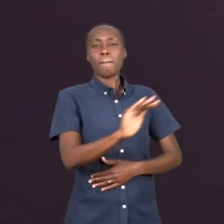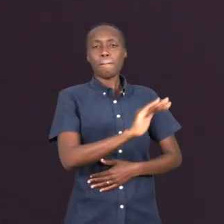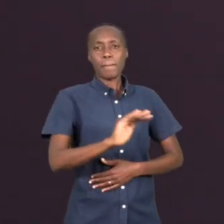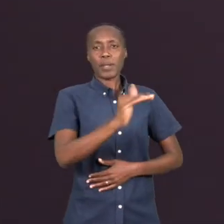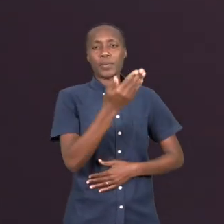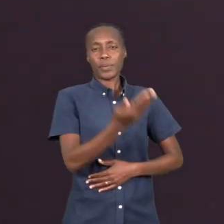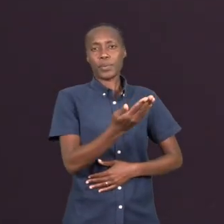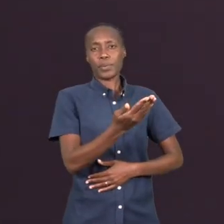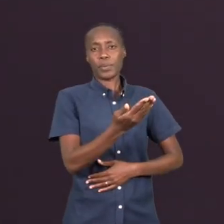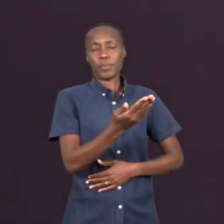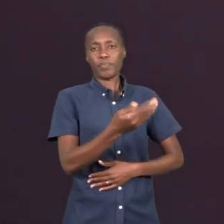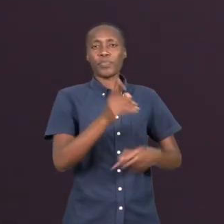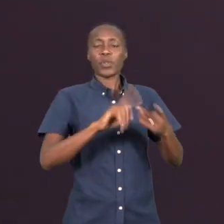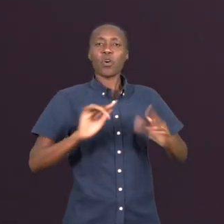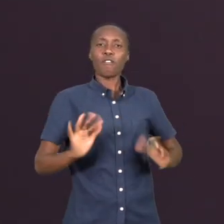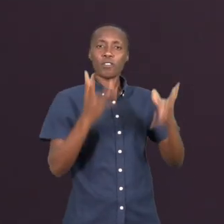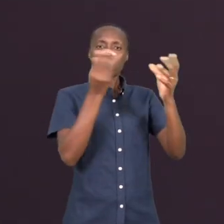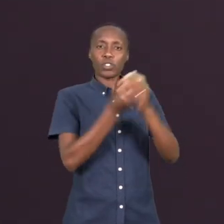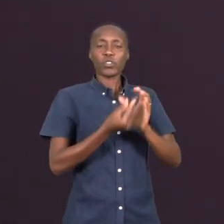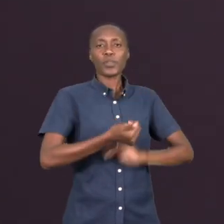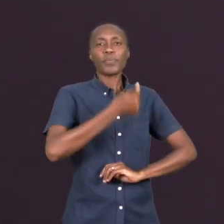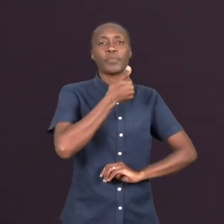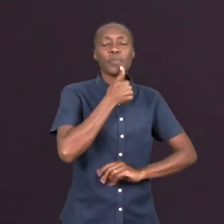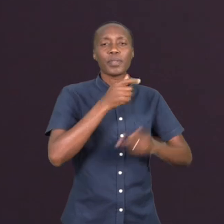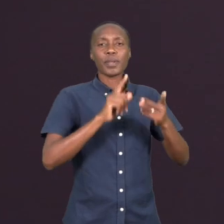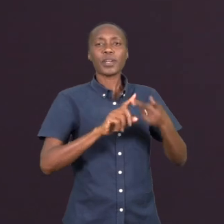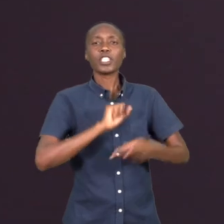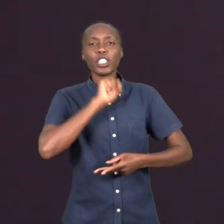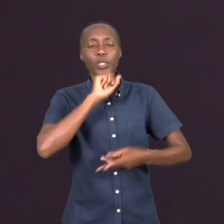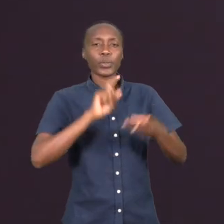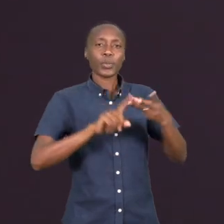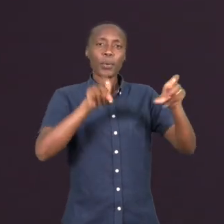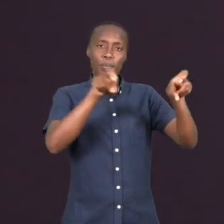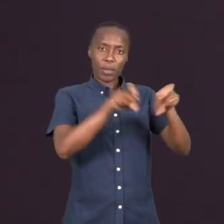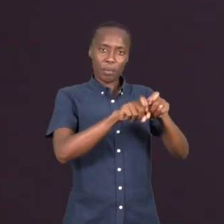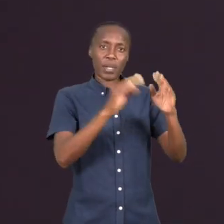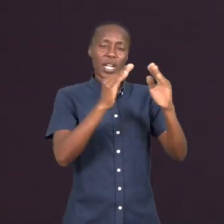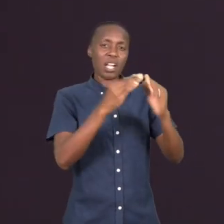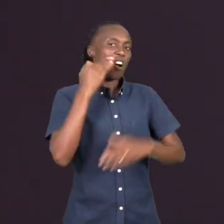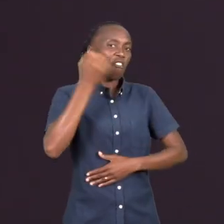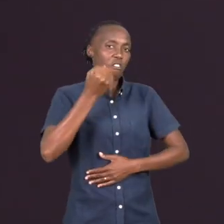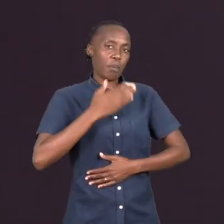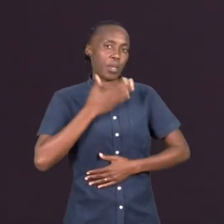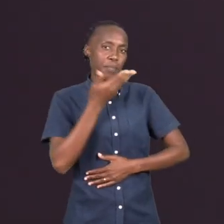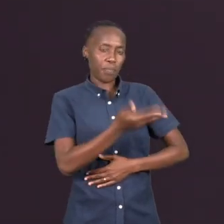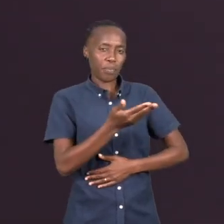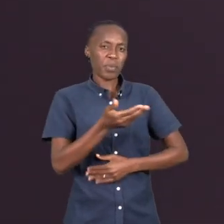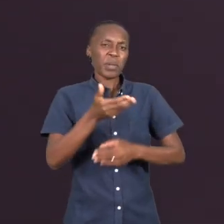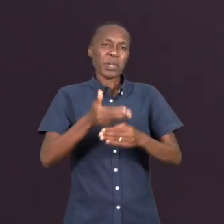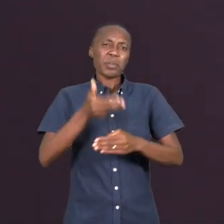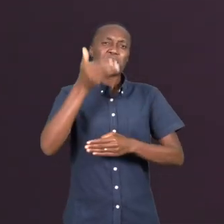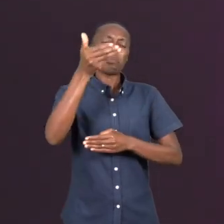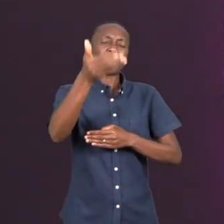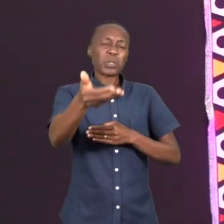bairro de Indlavela, onde eu vivia com a minha tia, meus tios e primos. Como toda a família, a minha foi se dispersando ao